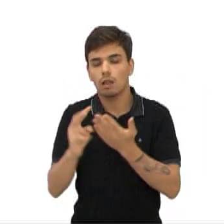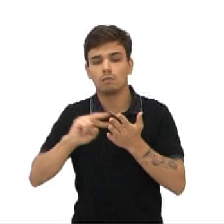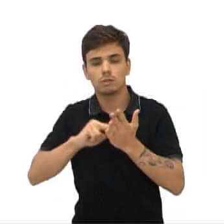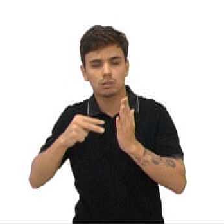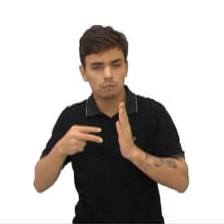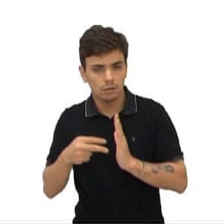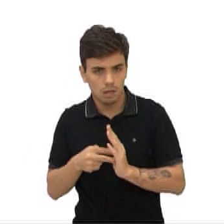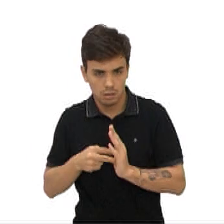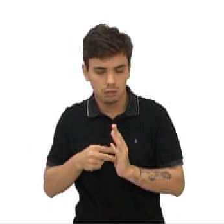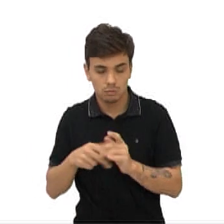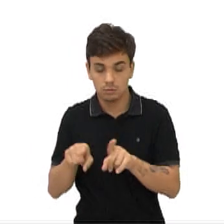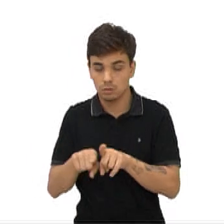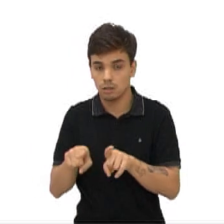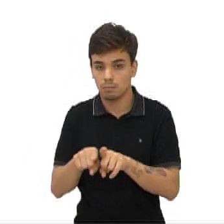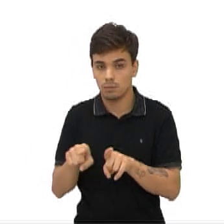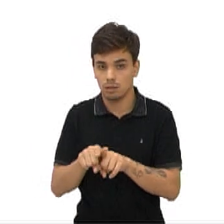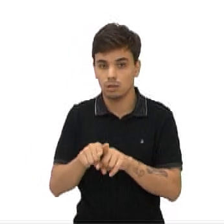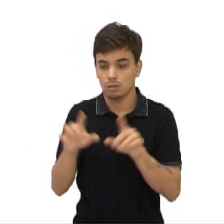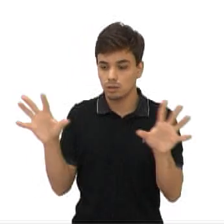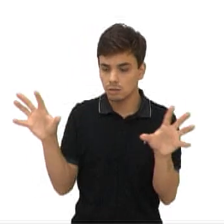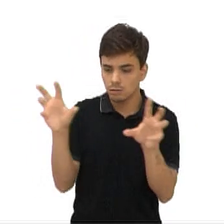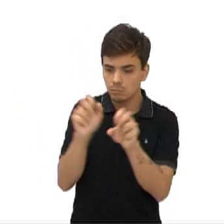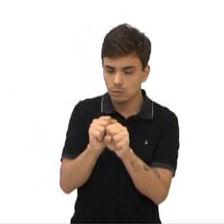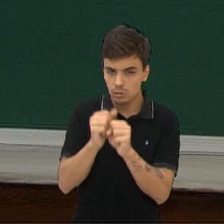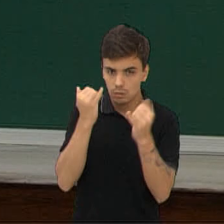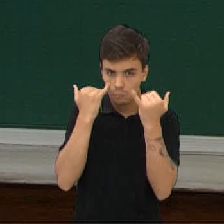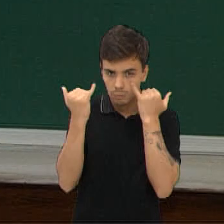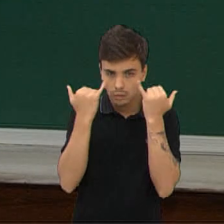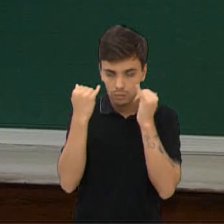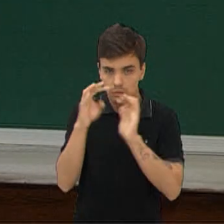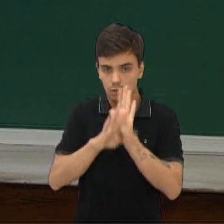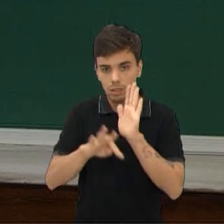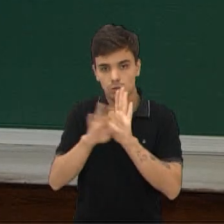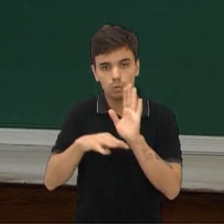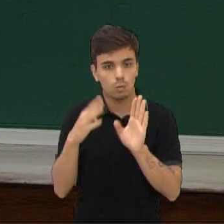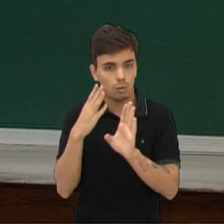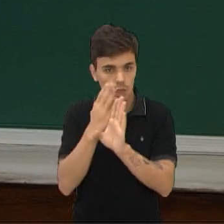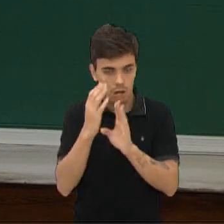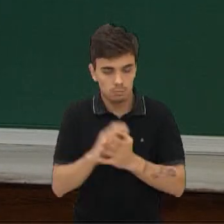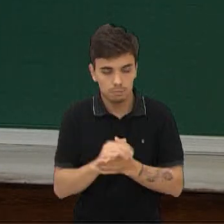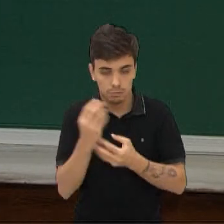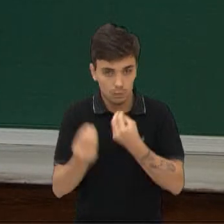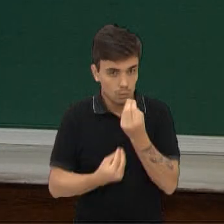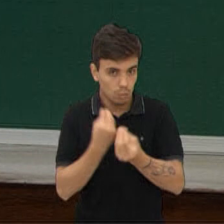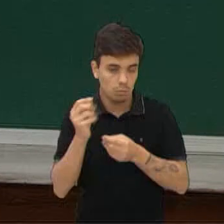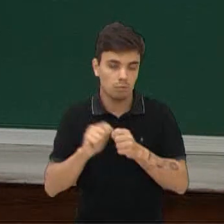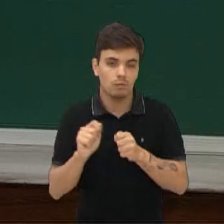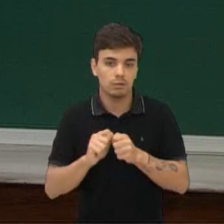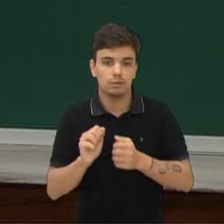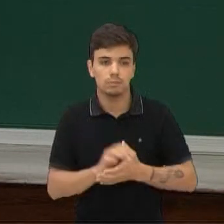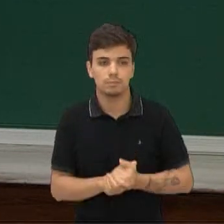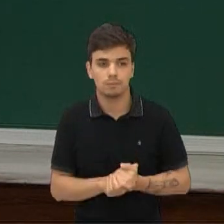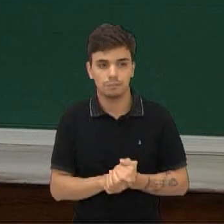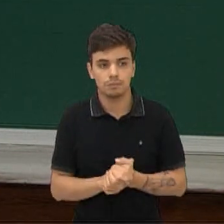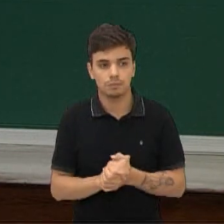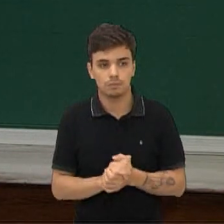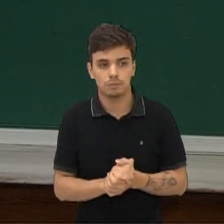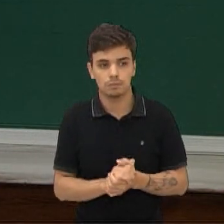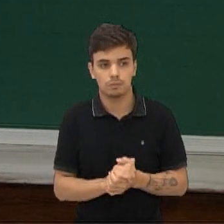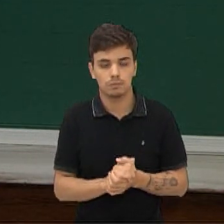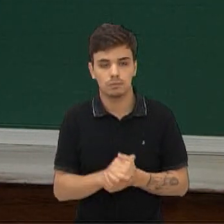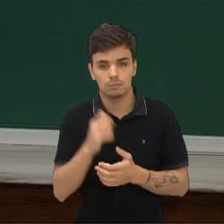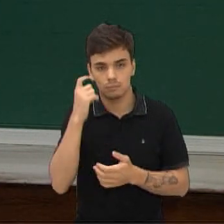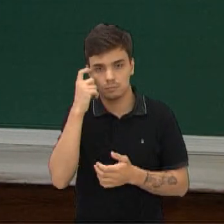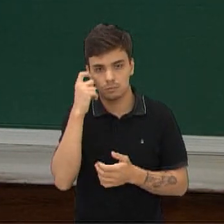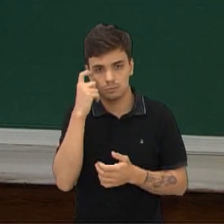uma informação implícita em um texto. Vamos ver como é que a gente vai fazer isso? Vamos ver? Vamos lá? Já